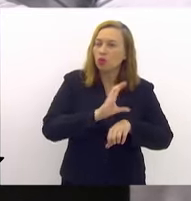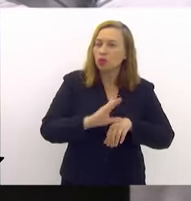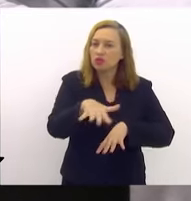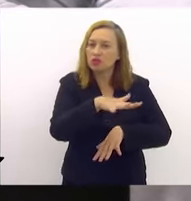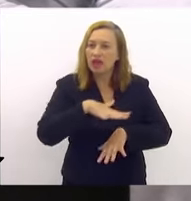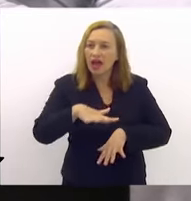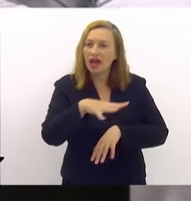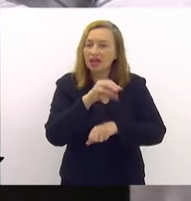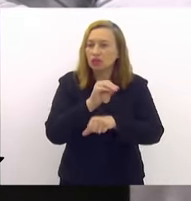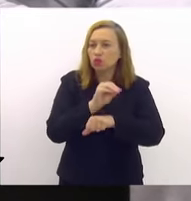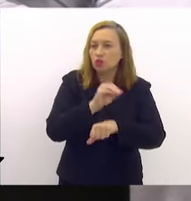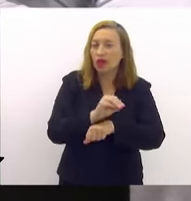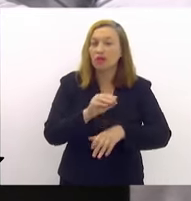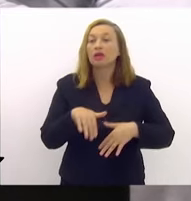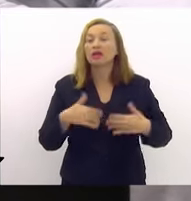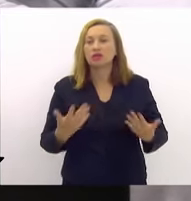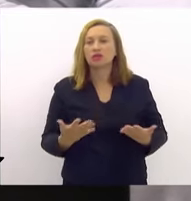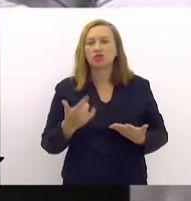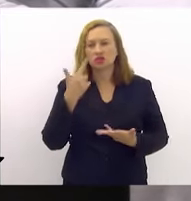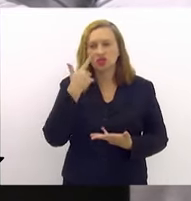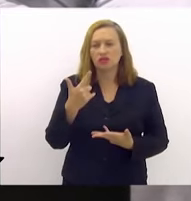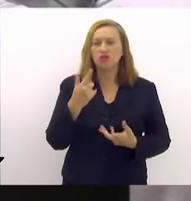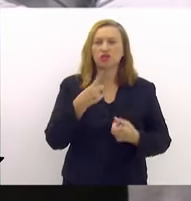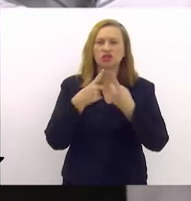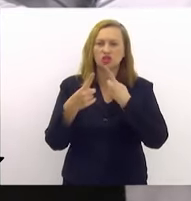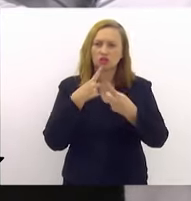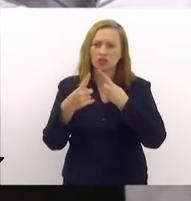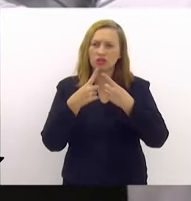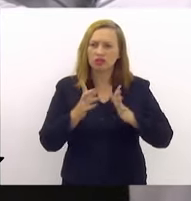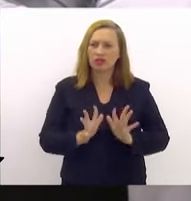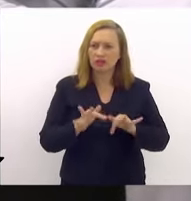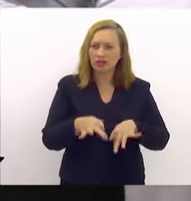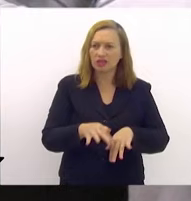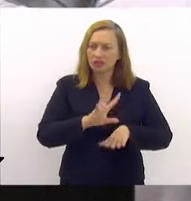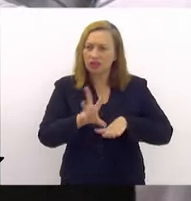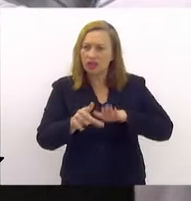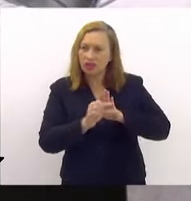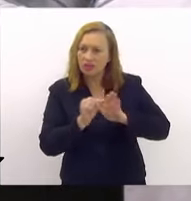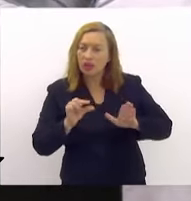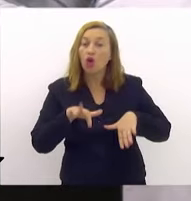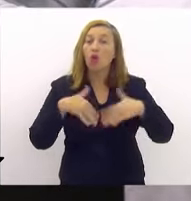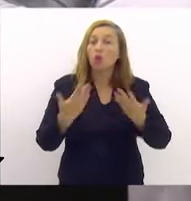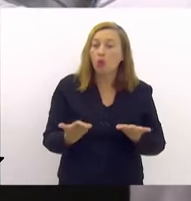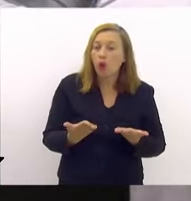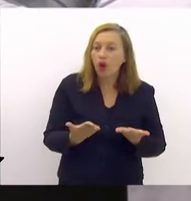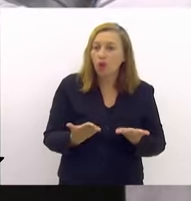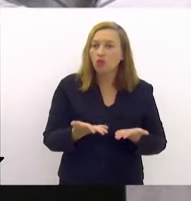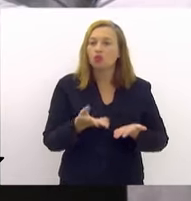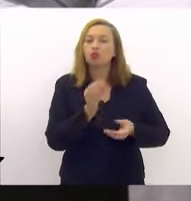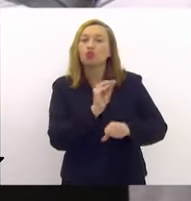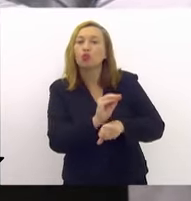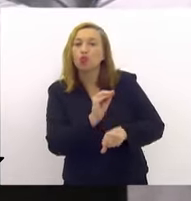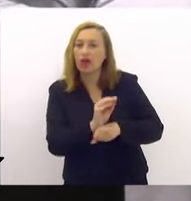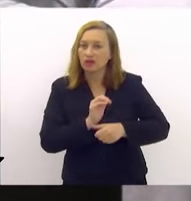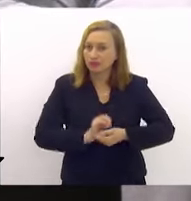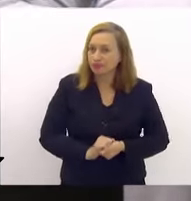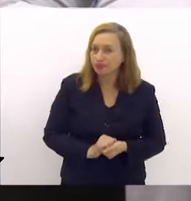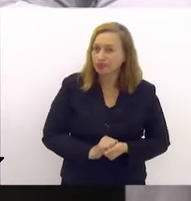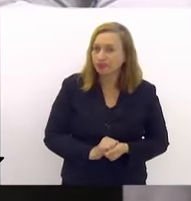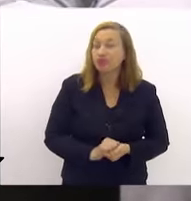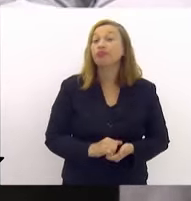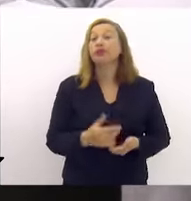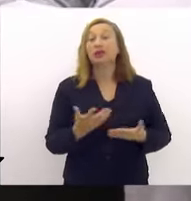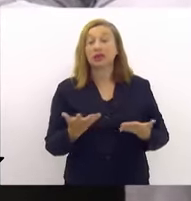cuidado. E aí a gente se deparou na discussão e na definição da emenda qual seria a vertente do cuidado. E aí, ou